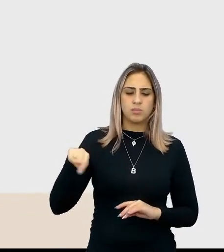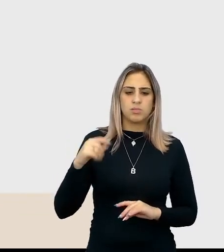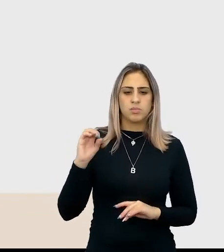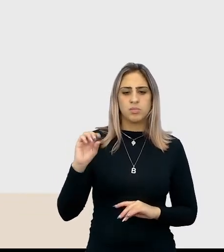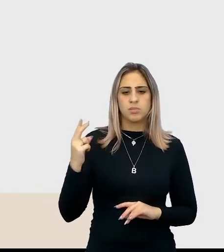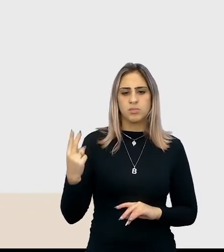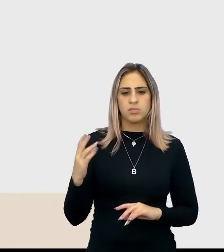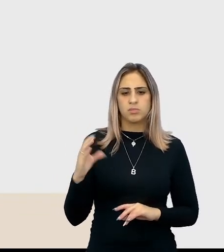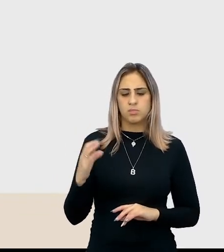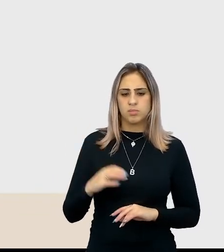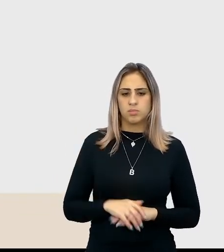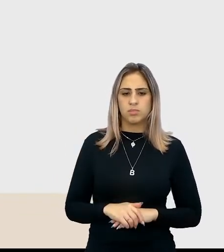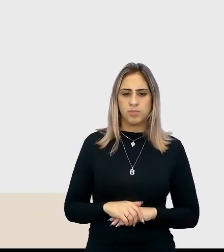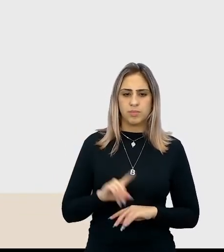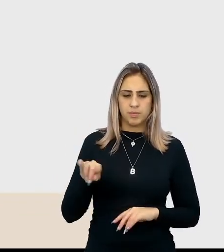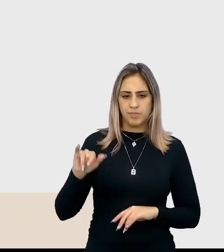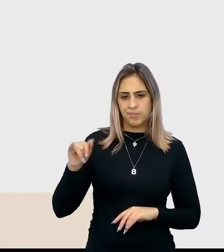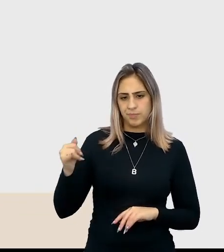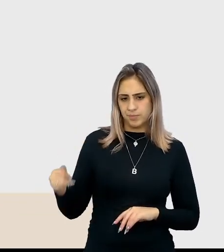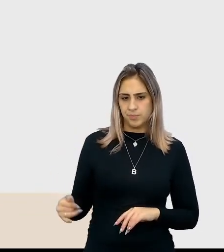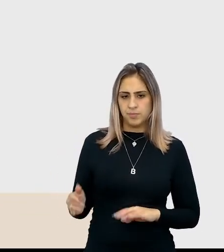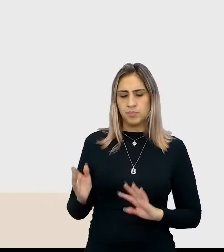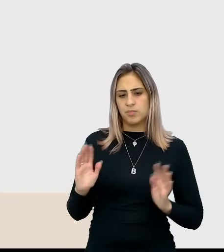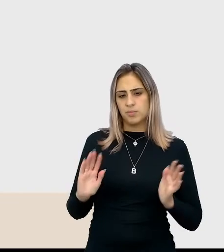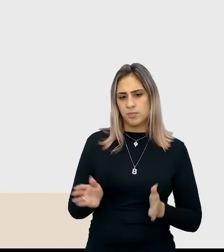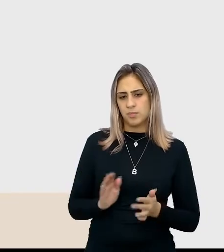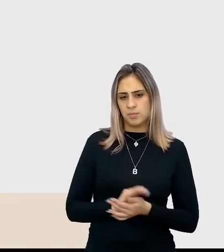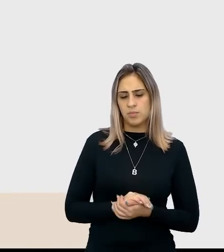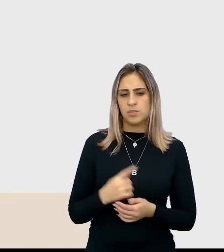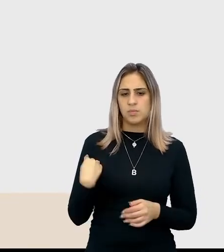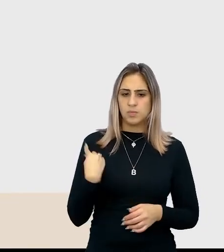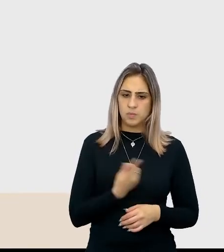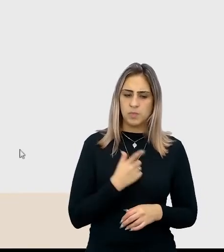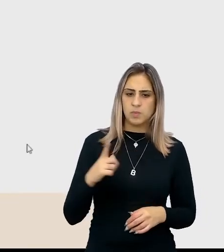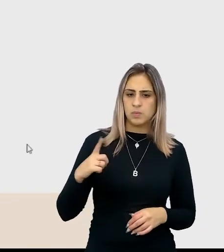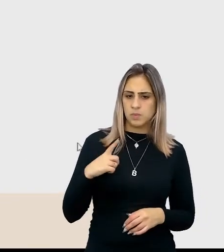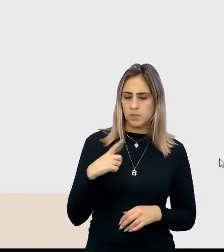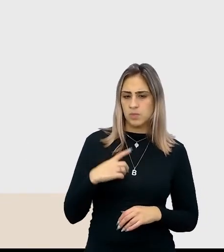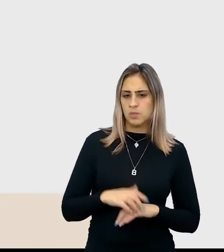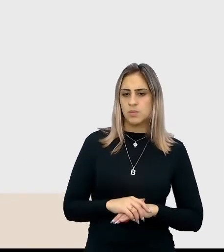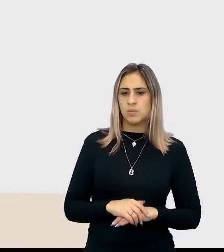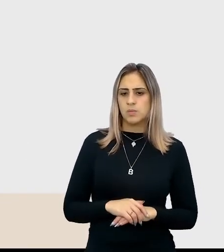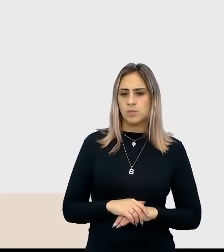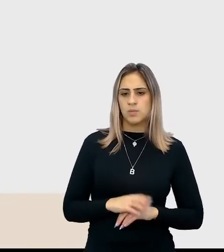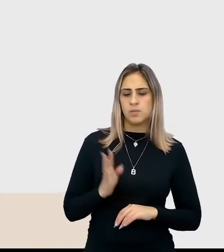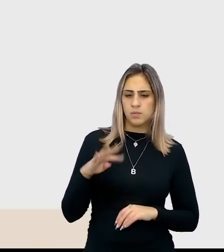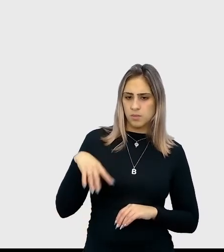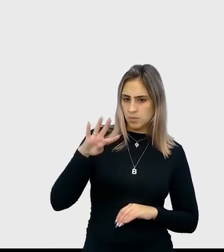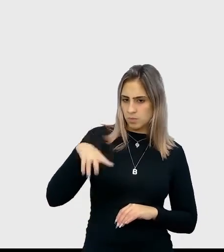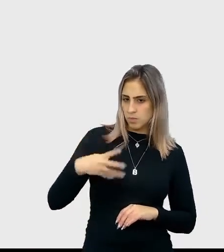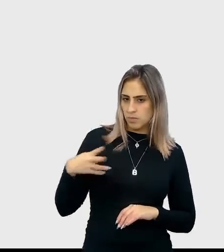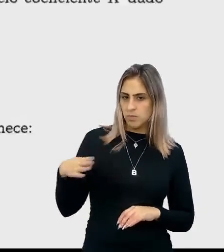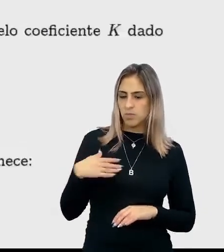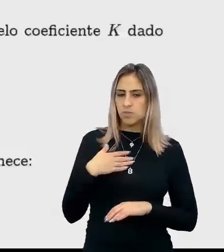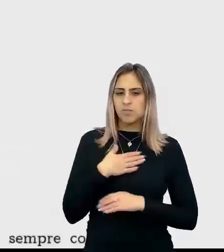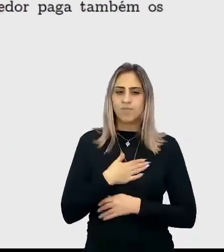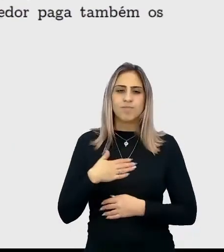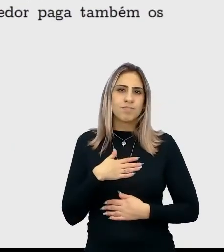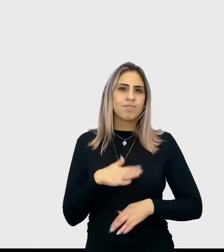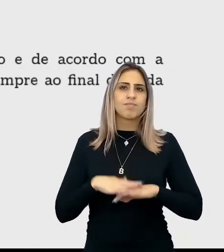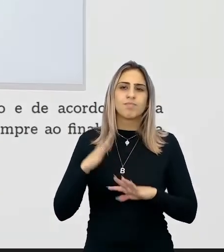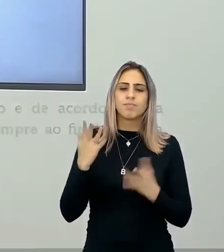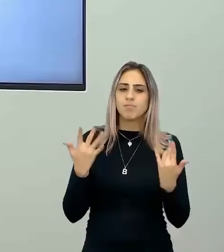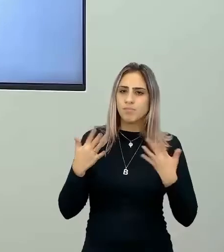36.979,02 centavos é os juros aí que a gente vai ter. Vamos para o Excel, que é a parte que eu mais gosto, que é o